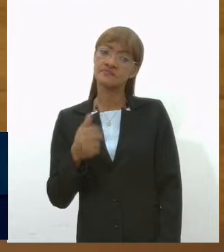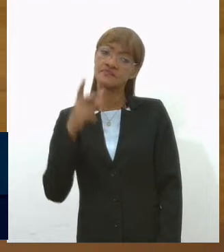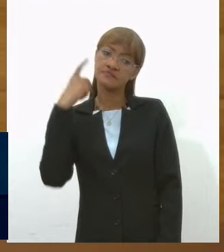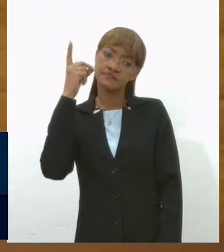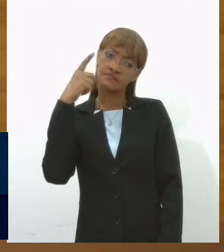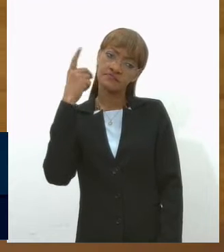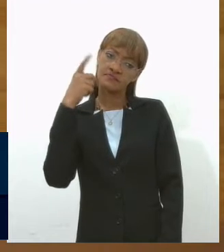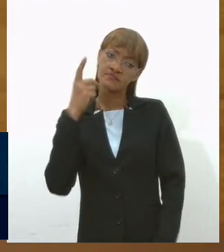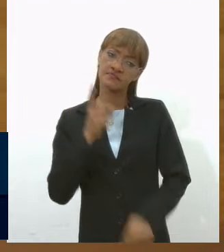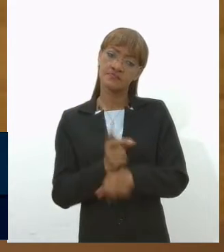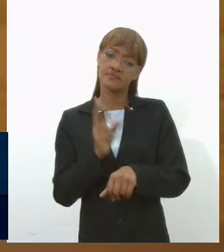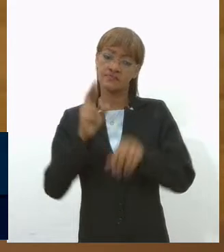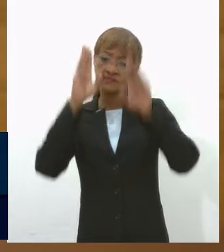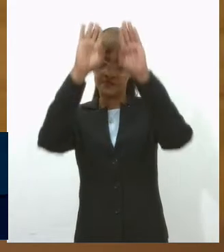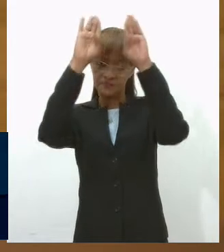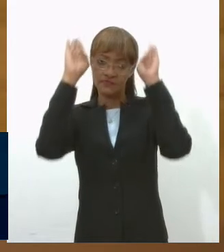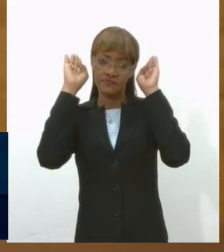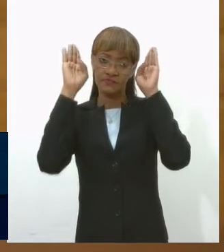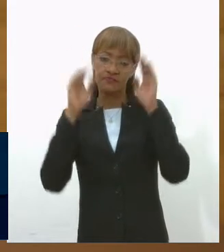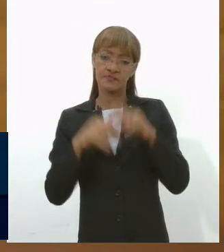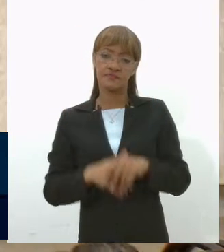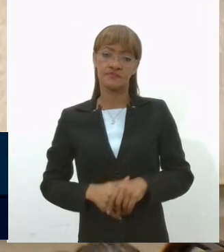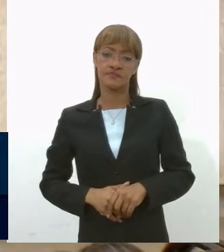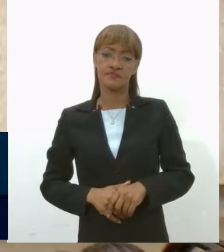doutor Samuel,